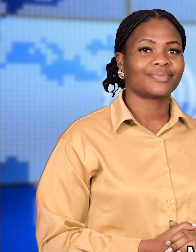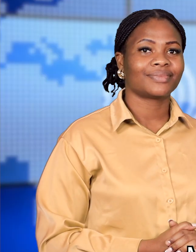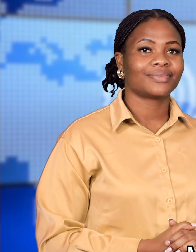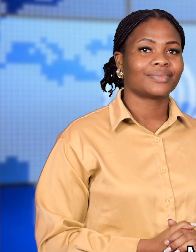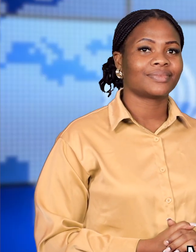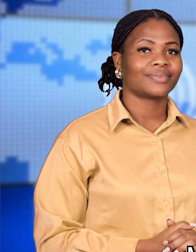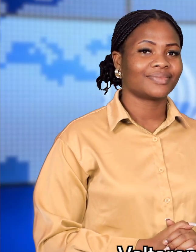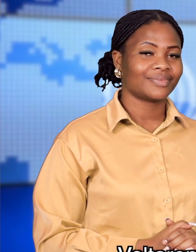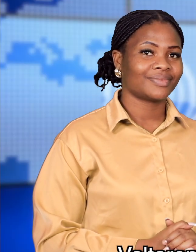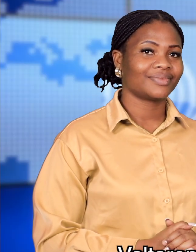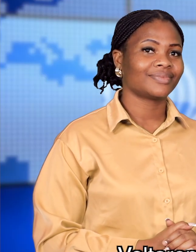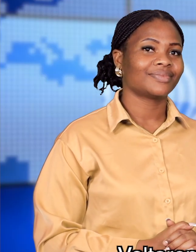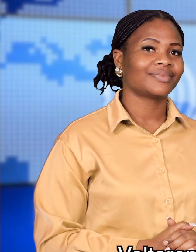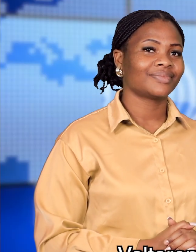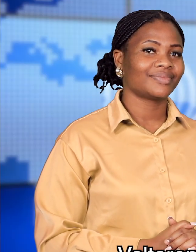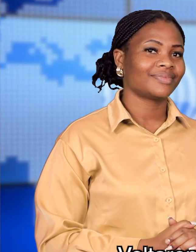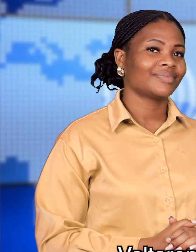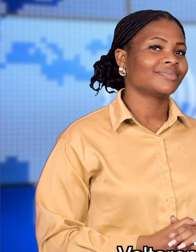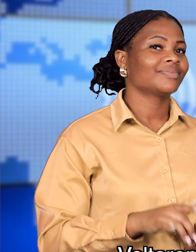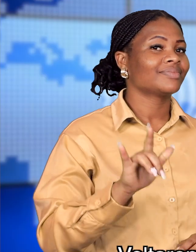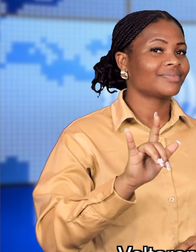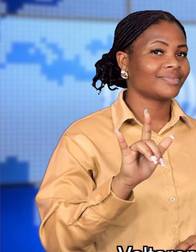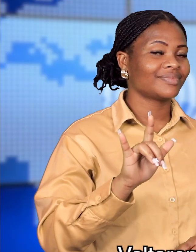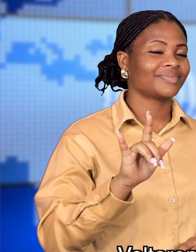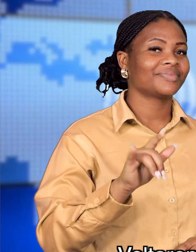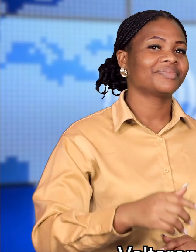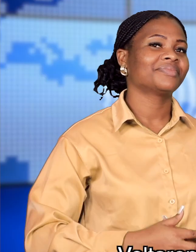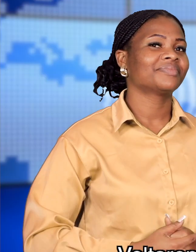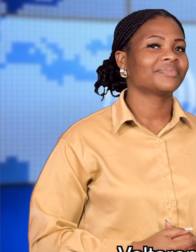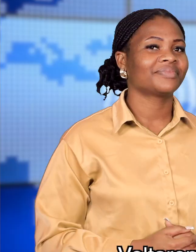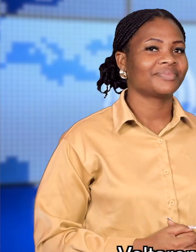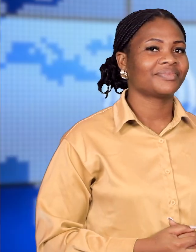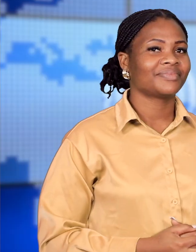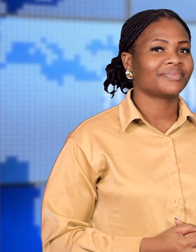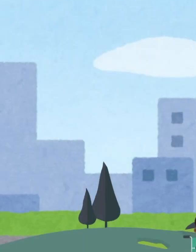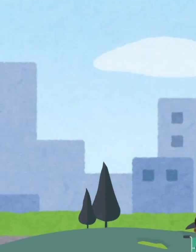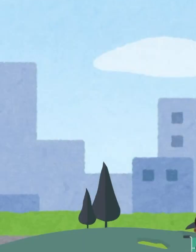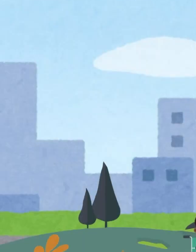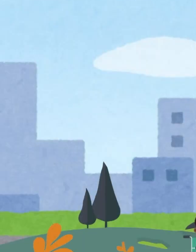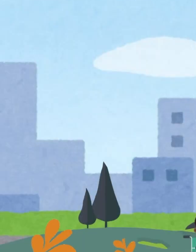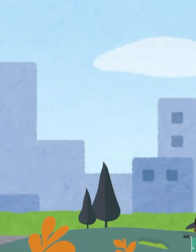já. Voltaremos assim que possível com mais temas relevantes e inspiradores.